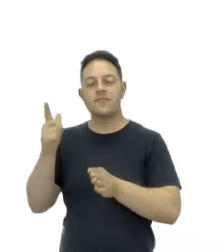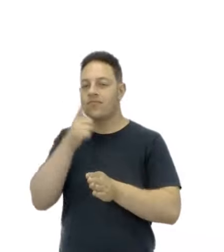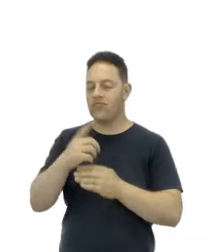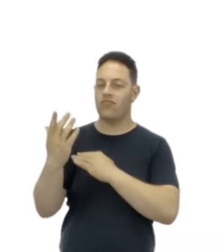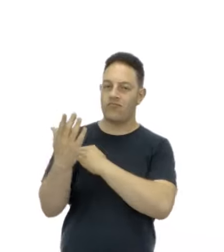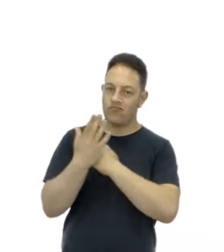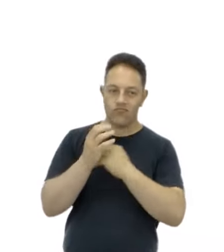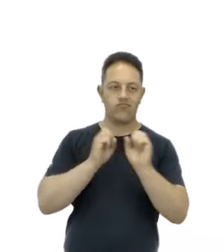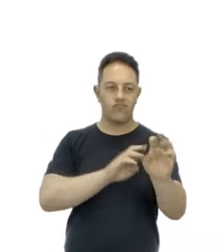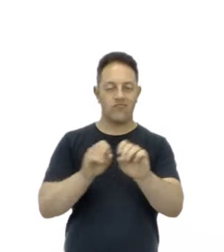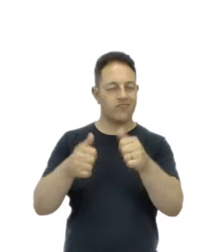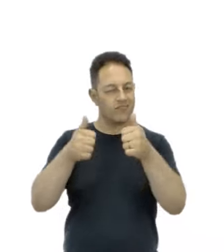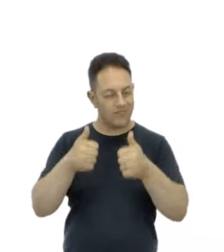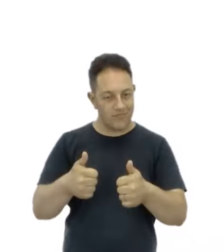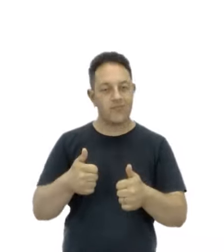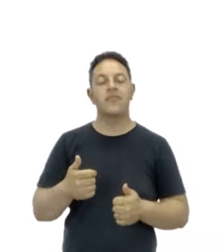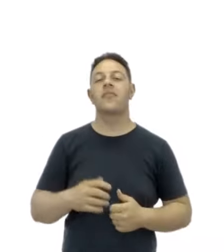formação